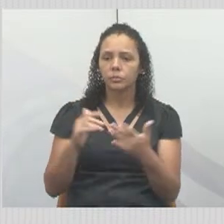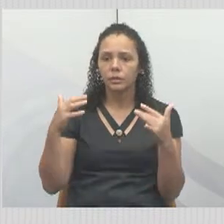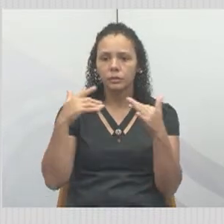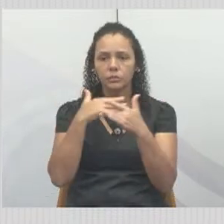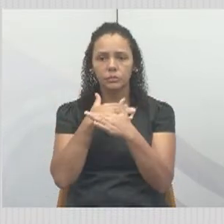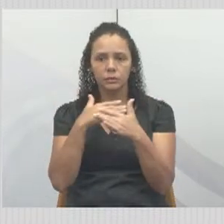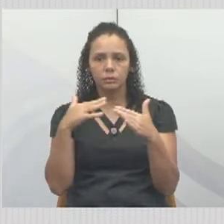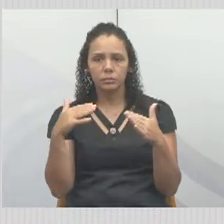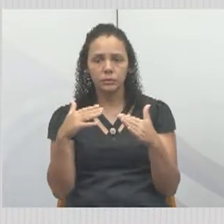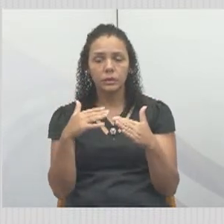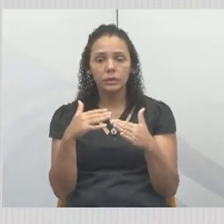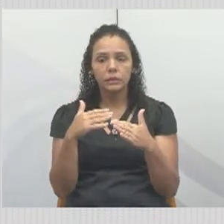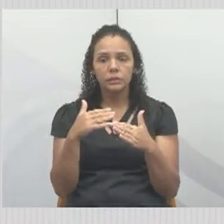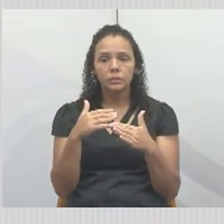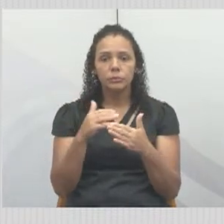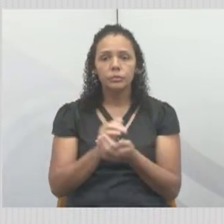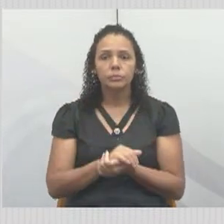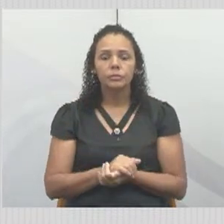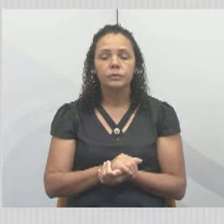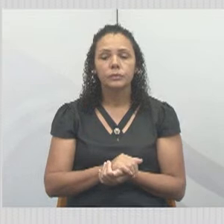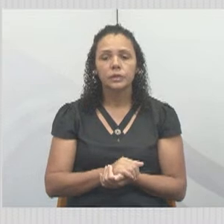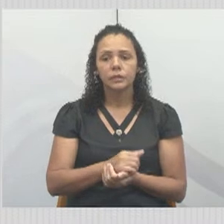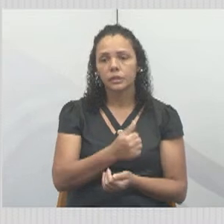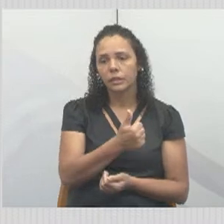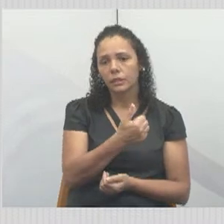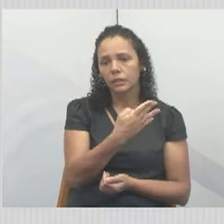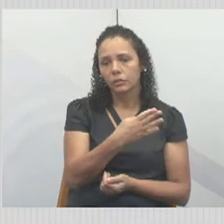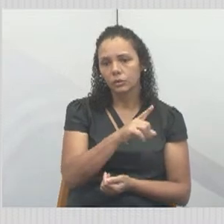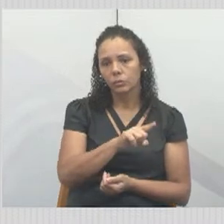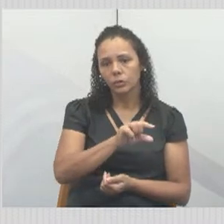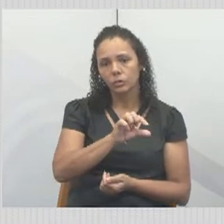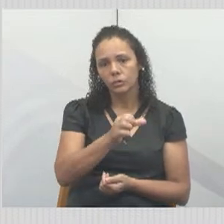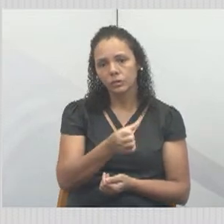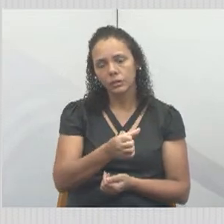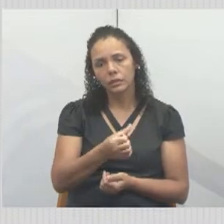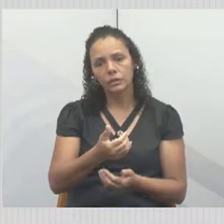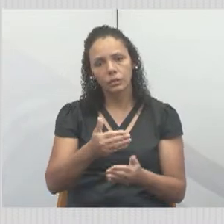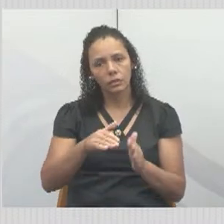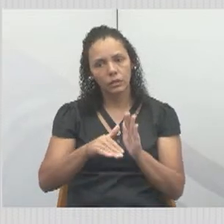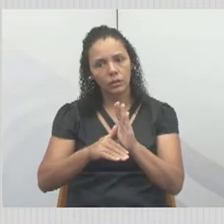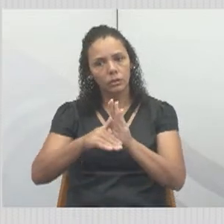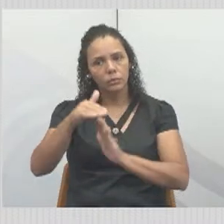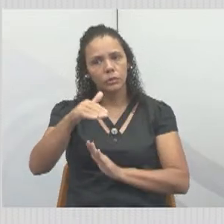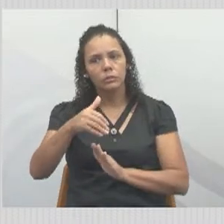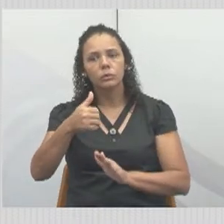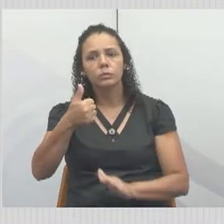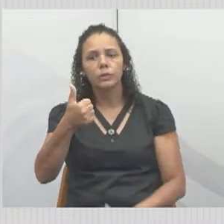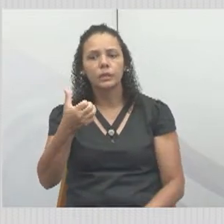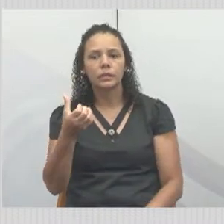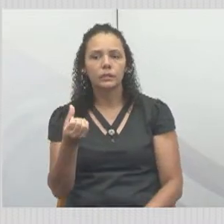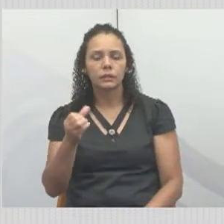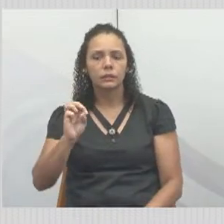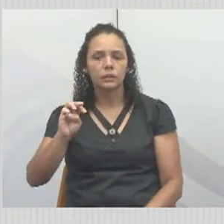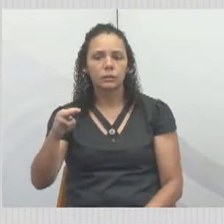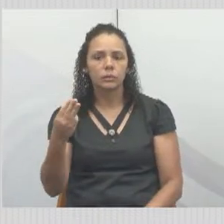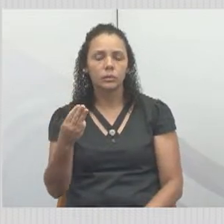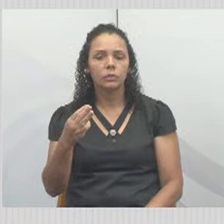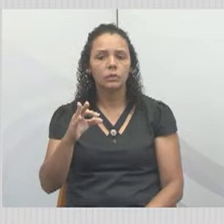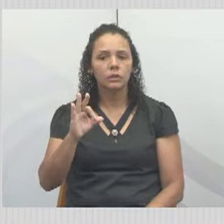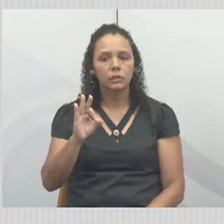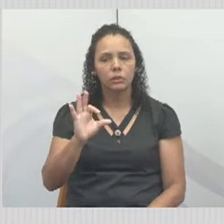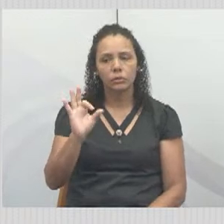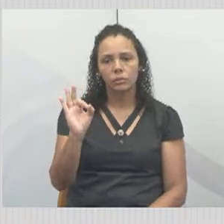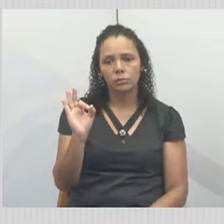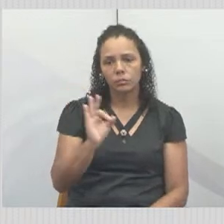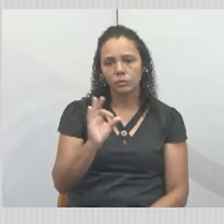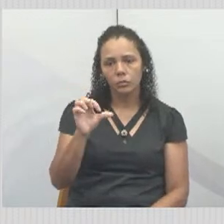Mobilidade urbana, foi executado 14,6 e passa para 16 milhões, um aumento de 9%. Entre